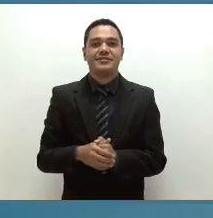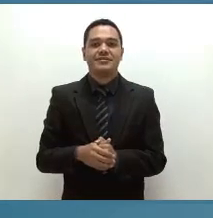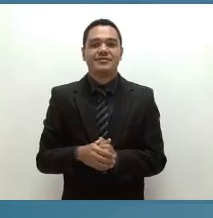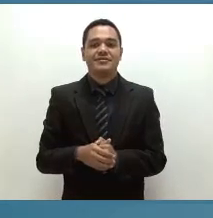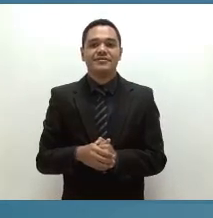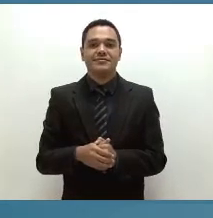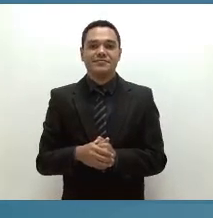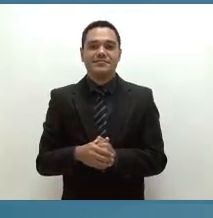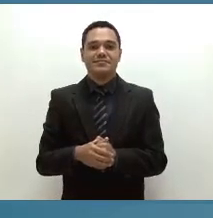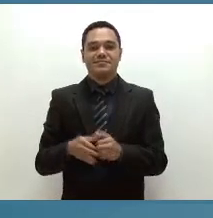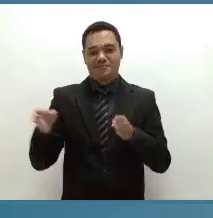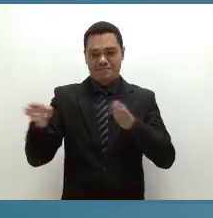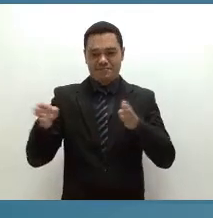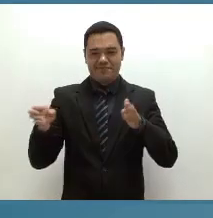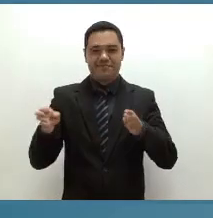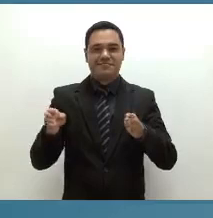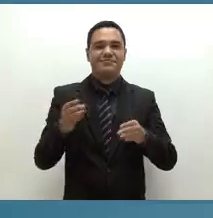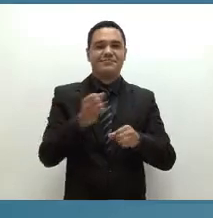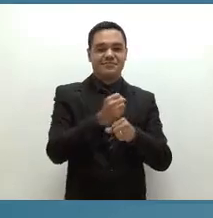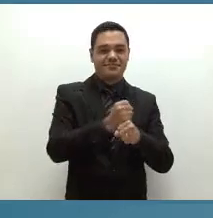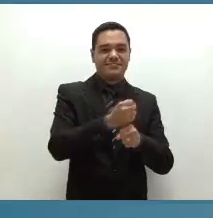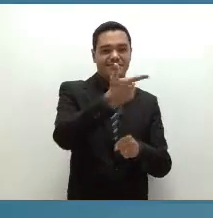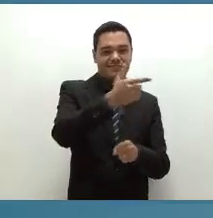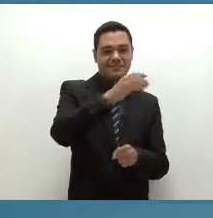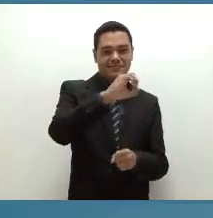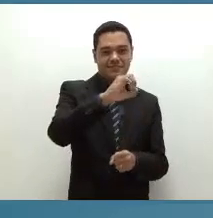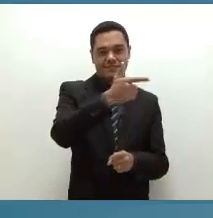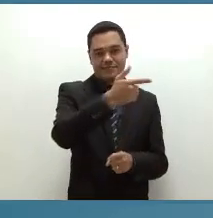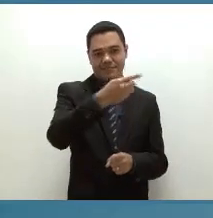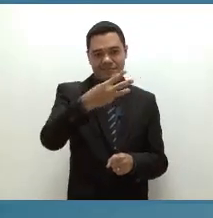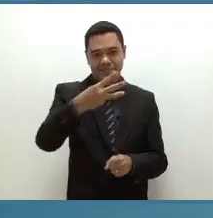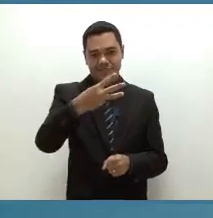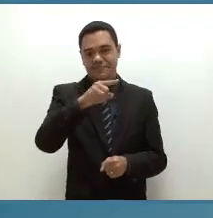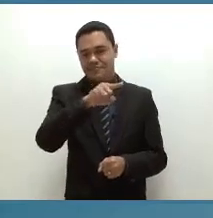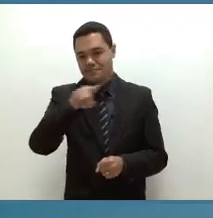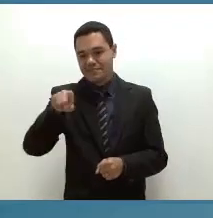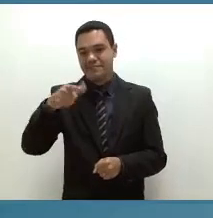no biênio 2023-2025.